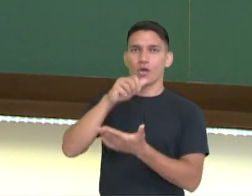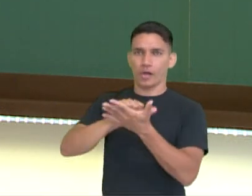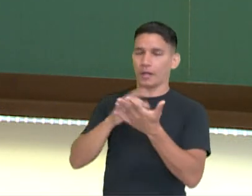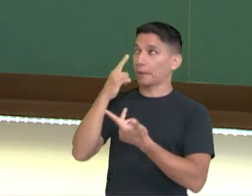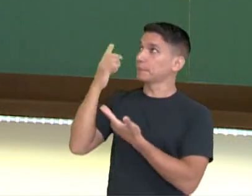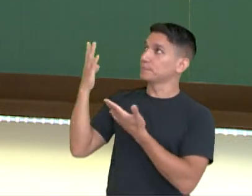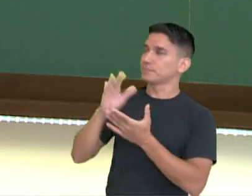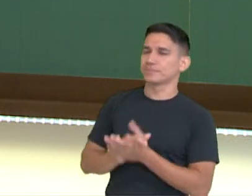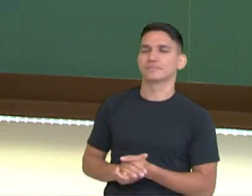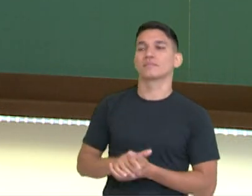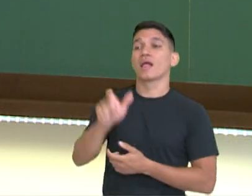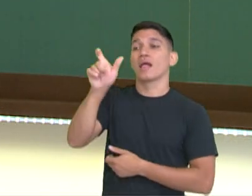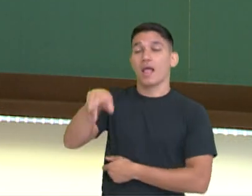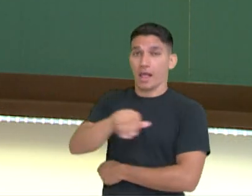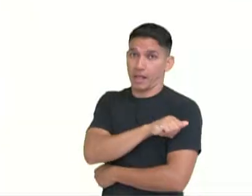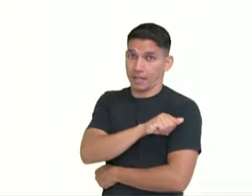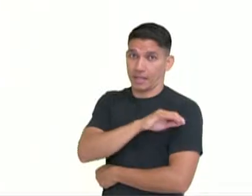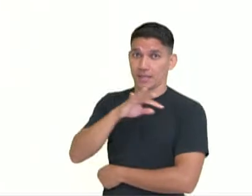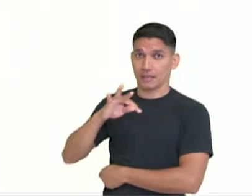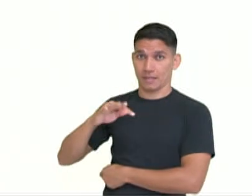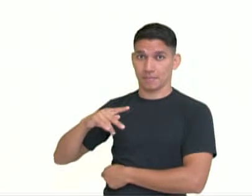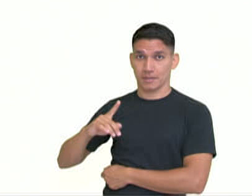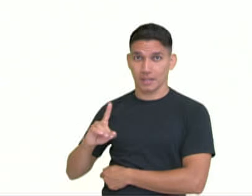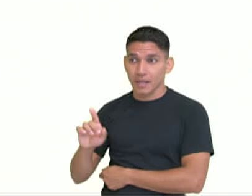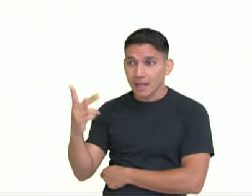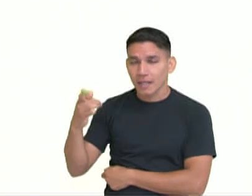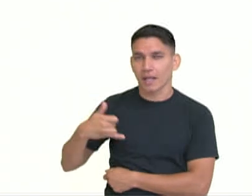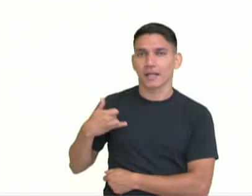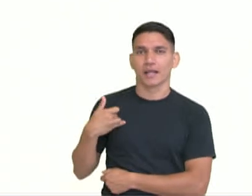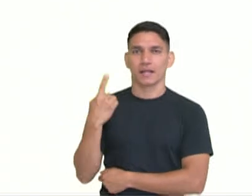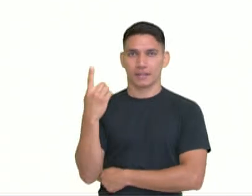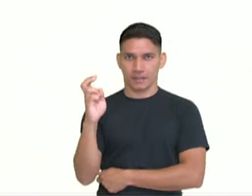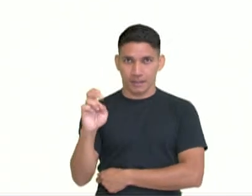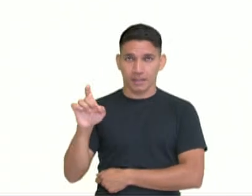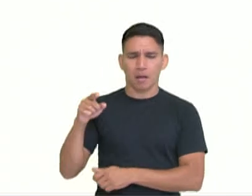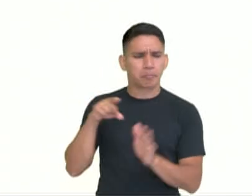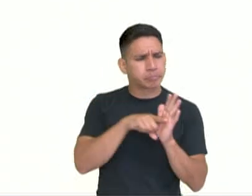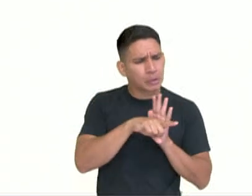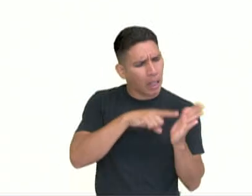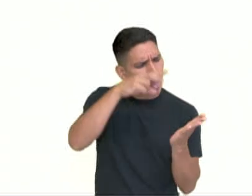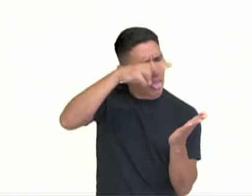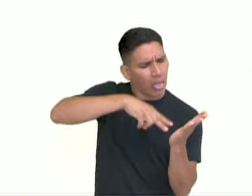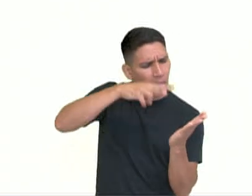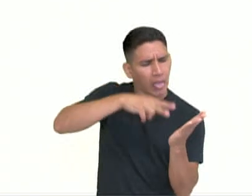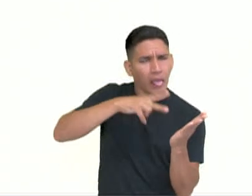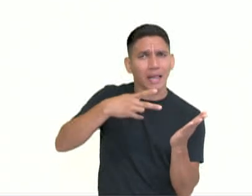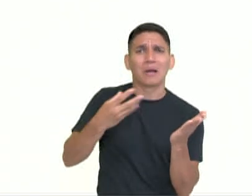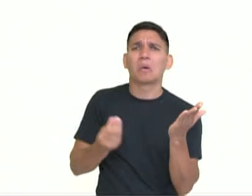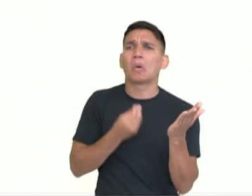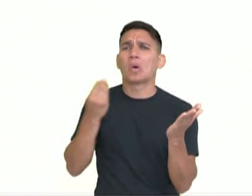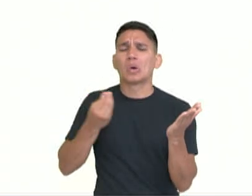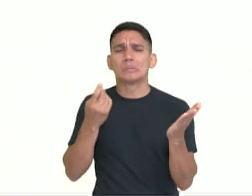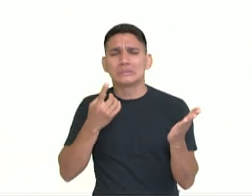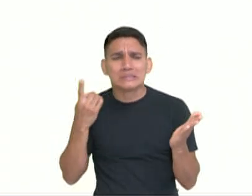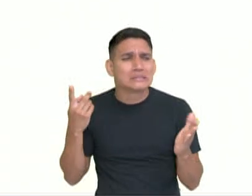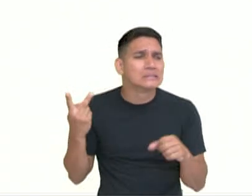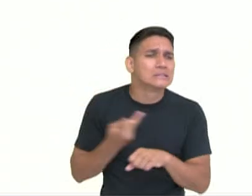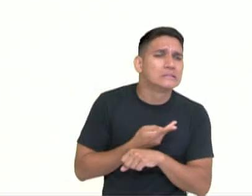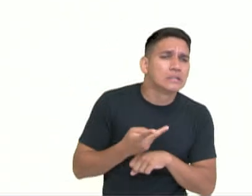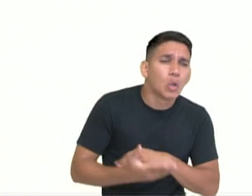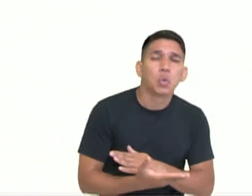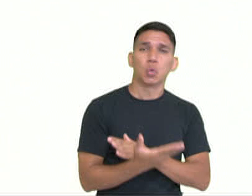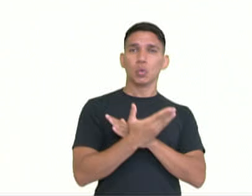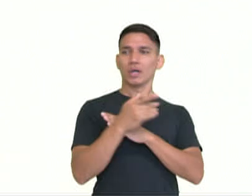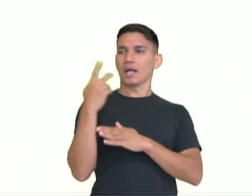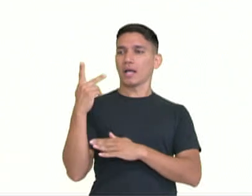A estudante TPD, 15 anos, busca nos livros um refúgio. De acordo com a estudante de escola